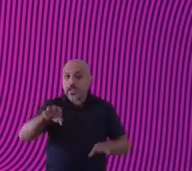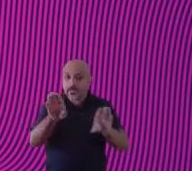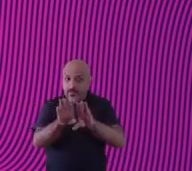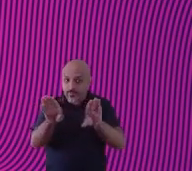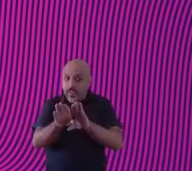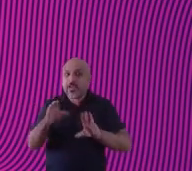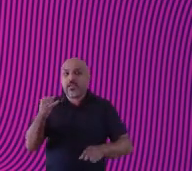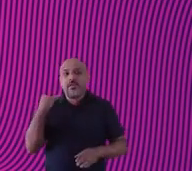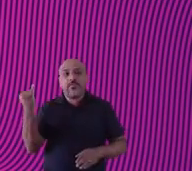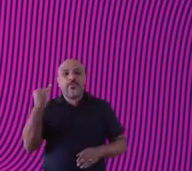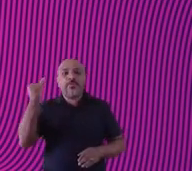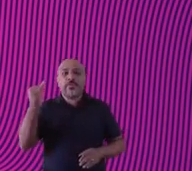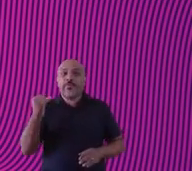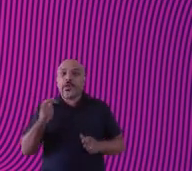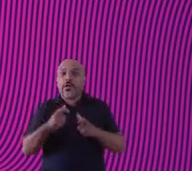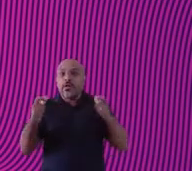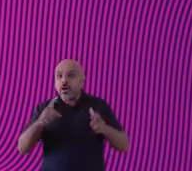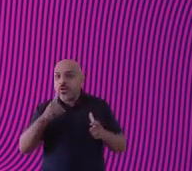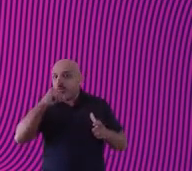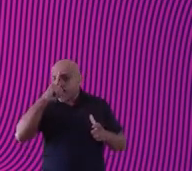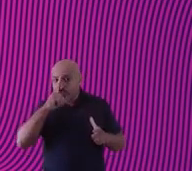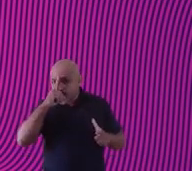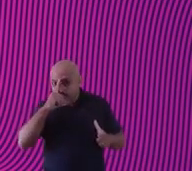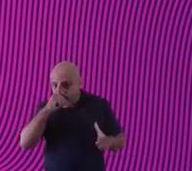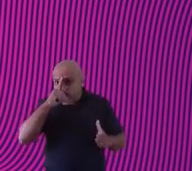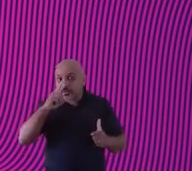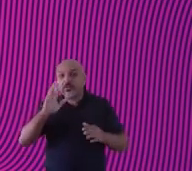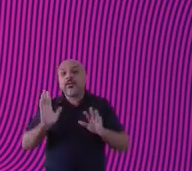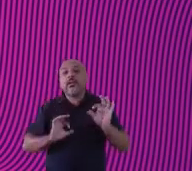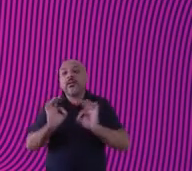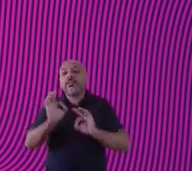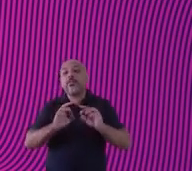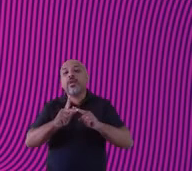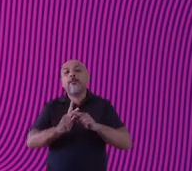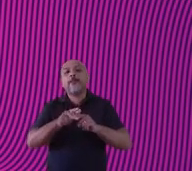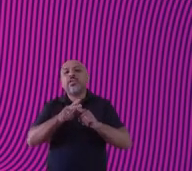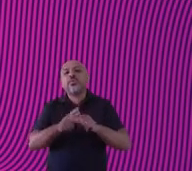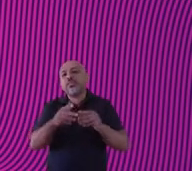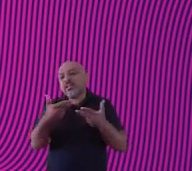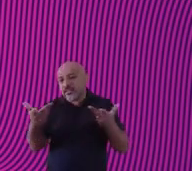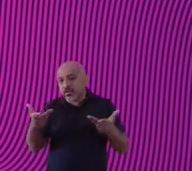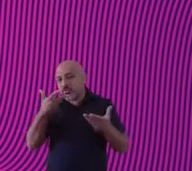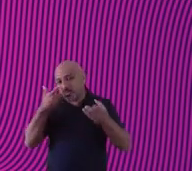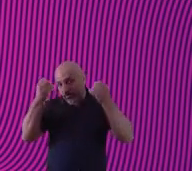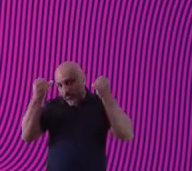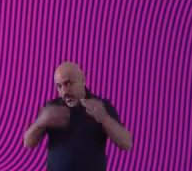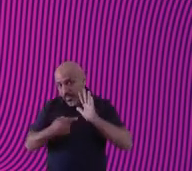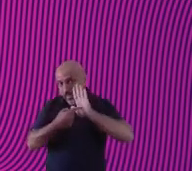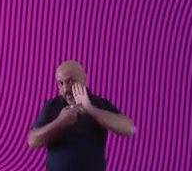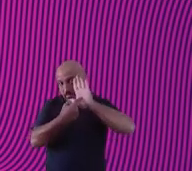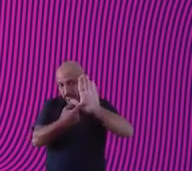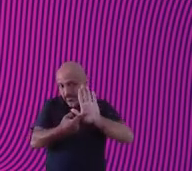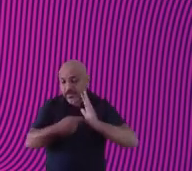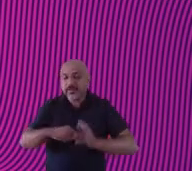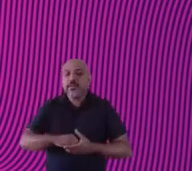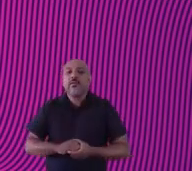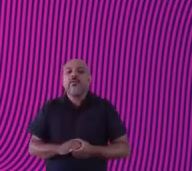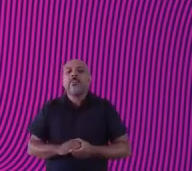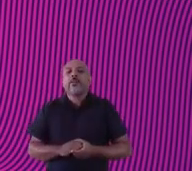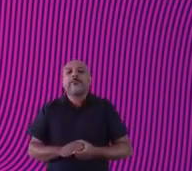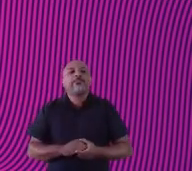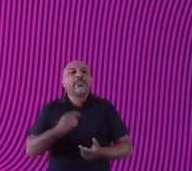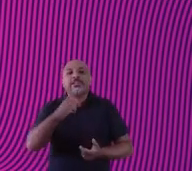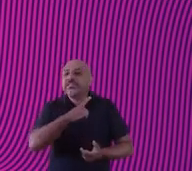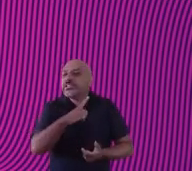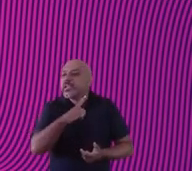por o alto risco seria a questão da manutenção em se eu falei na apresentação havia